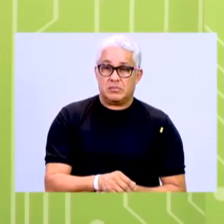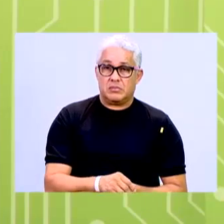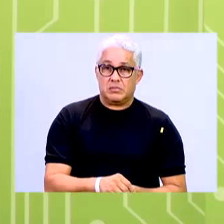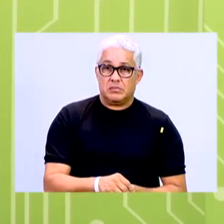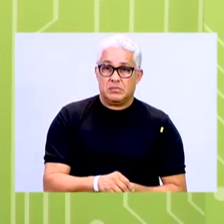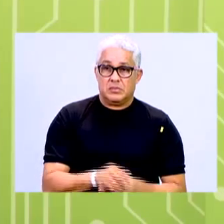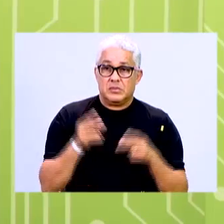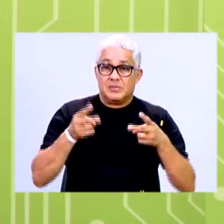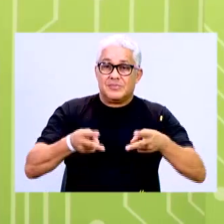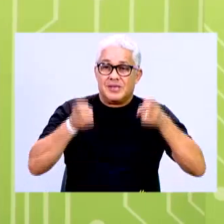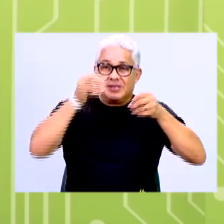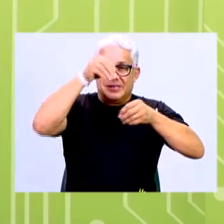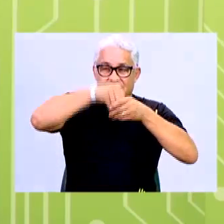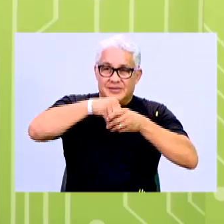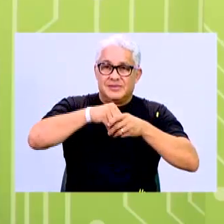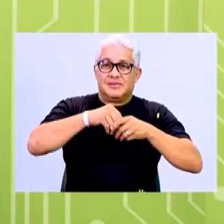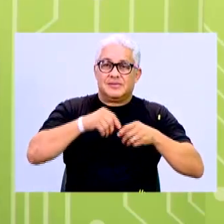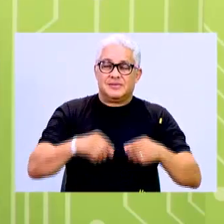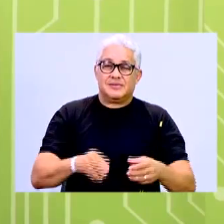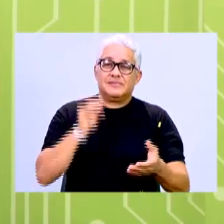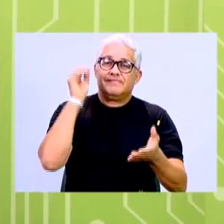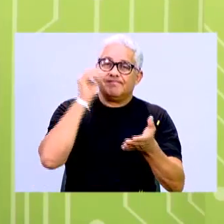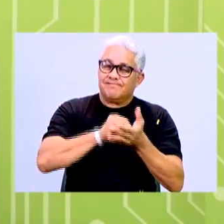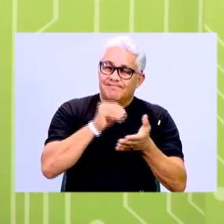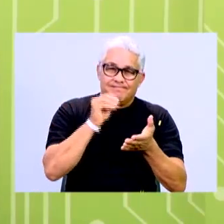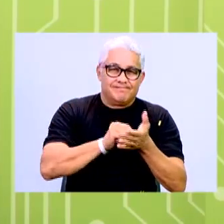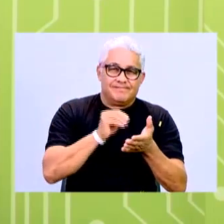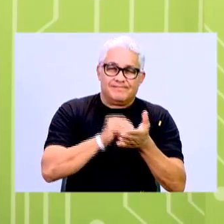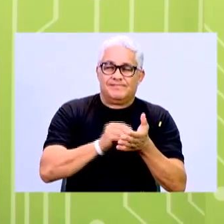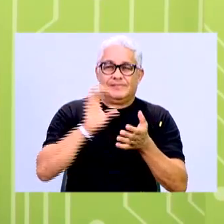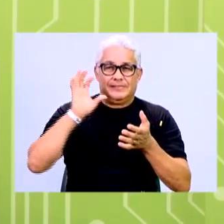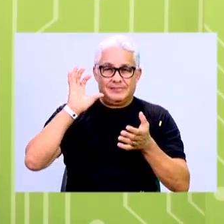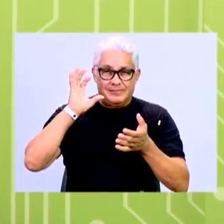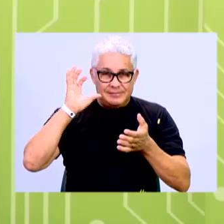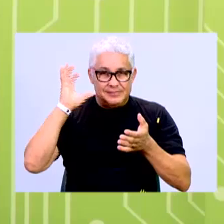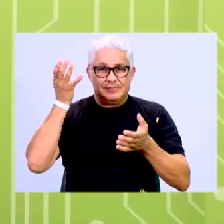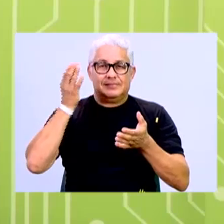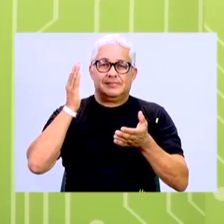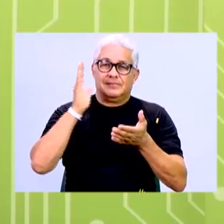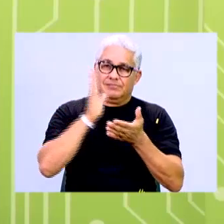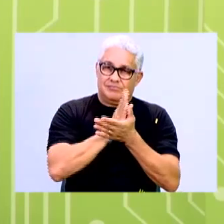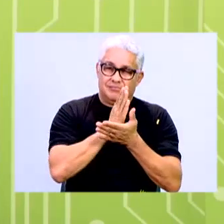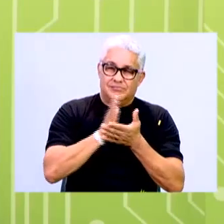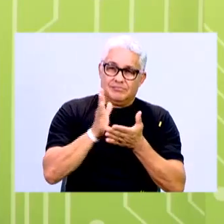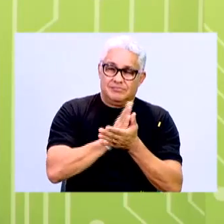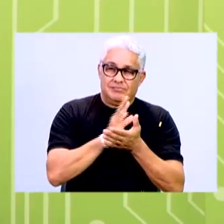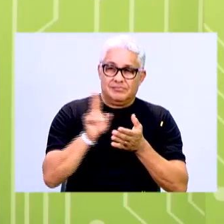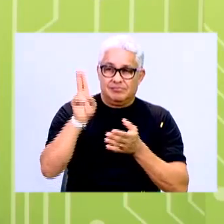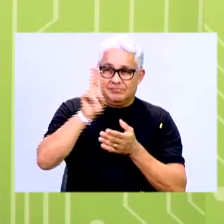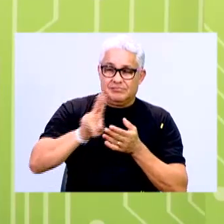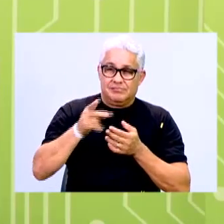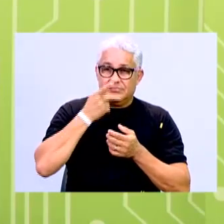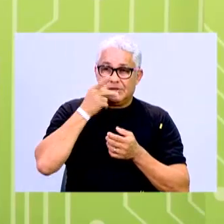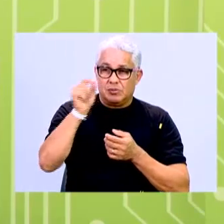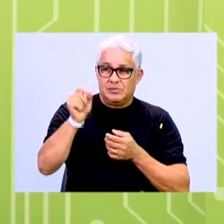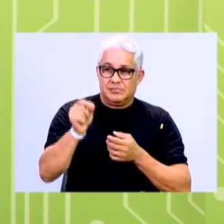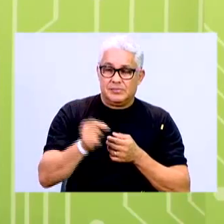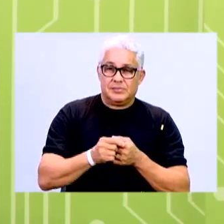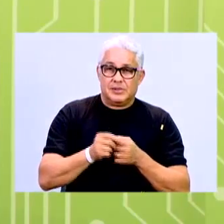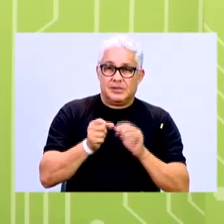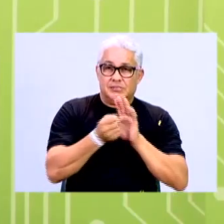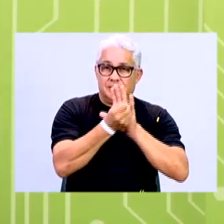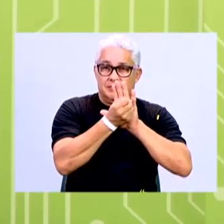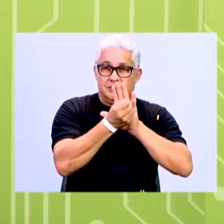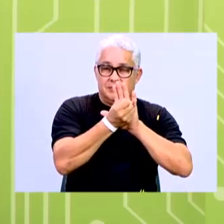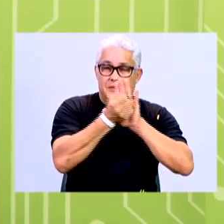nós identificamos que não está tudo resolvido ali. E aí o usuário diz que a aplicação não está atendendo. E